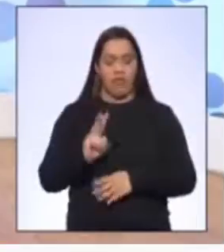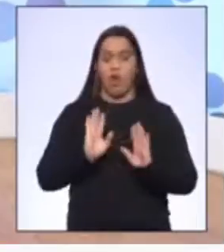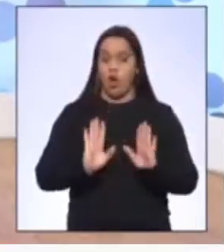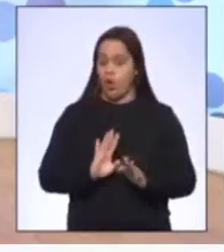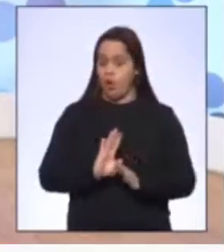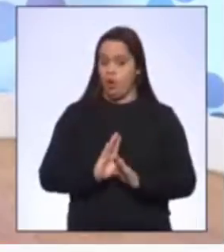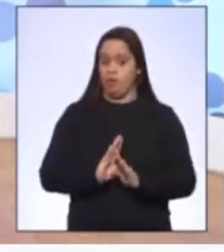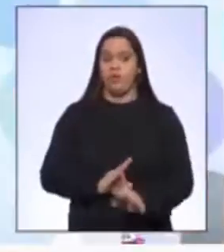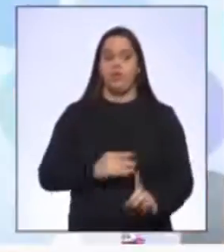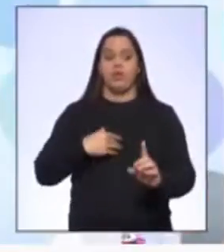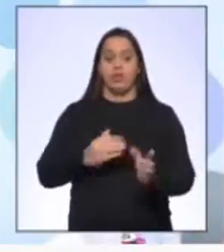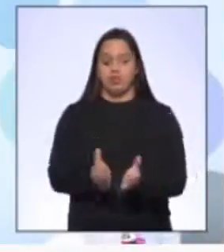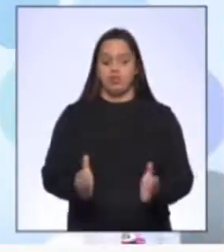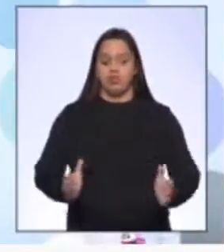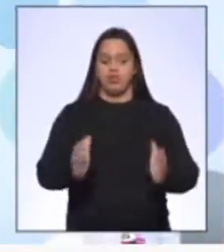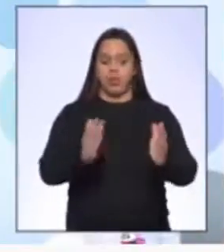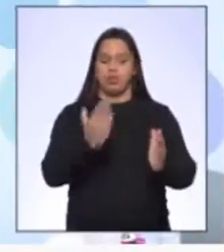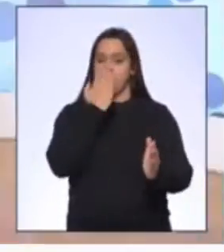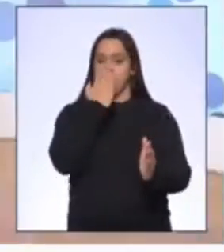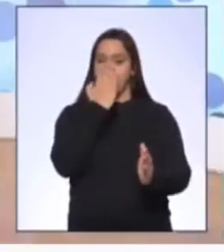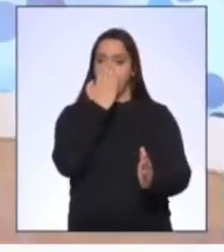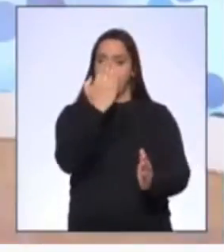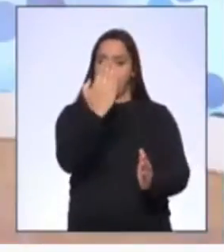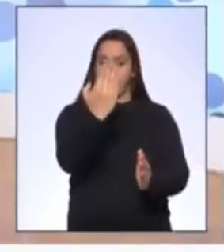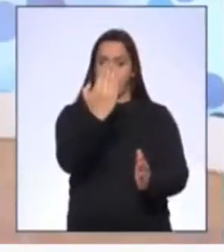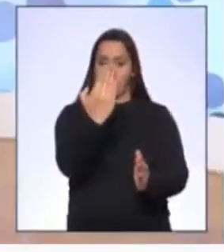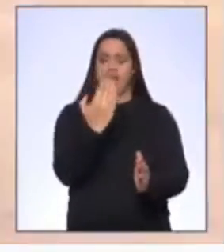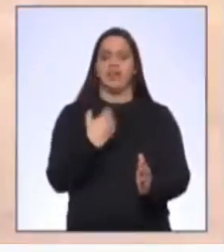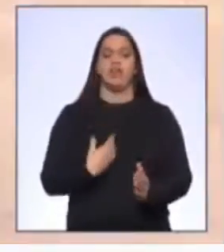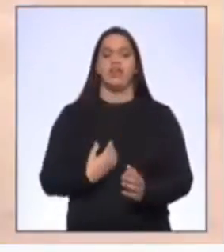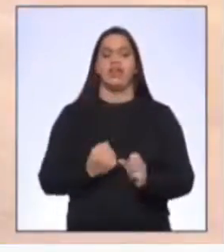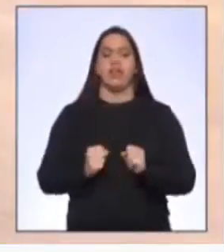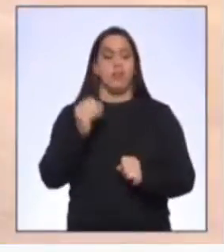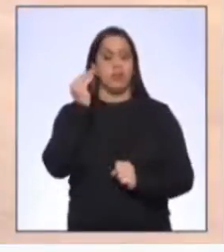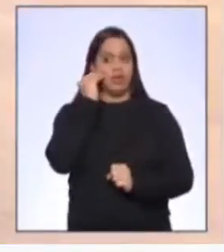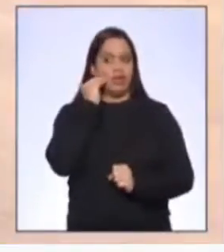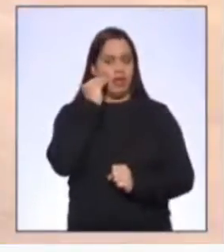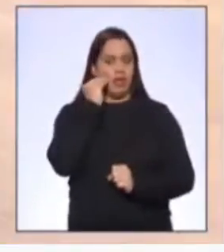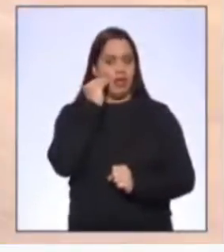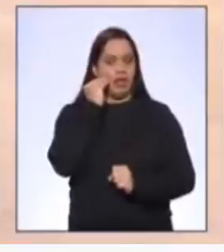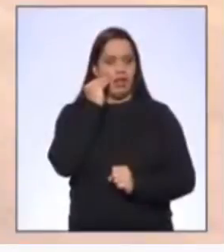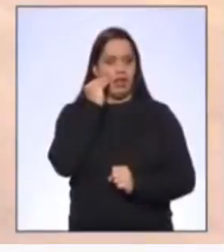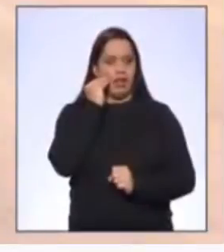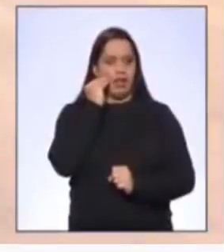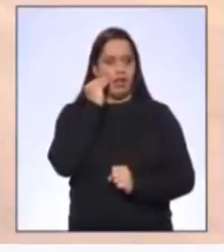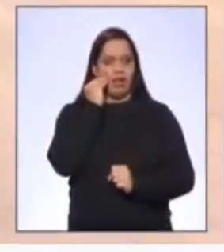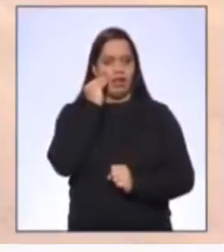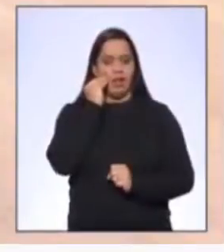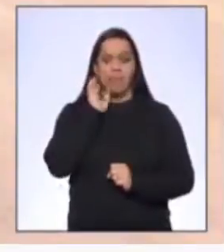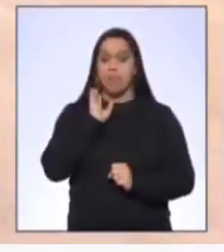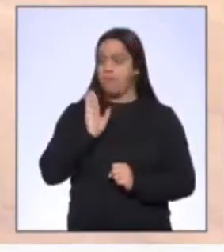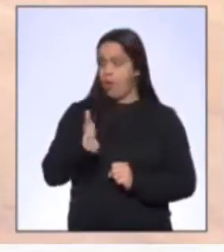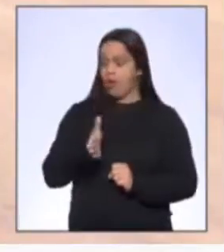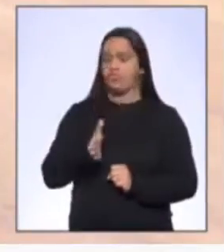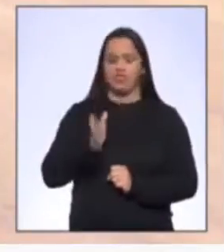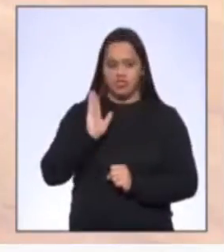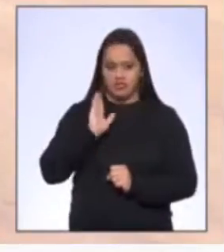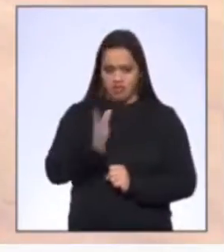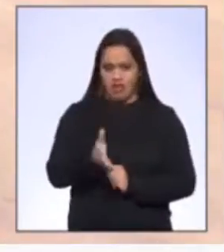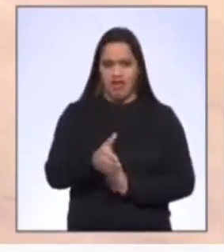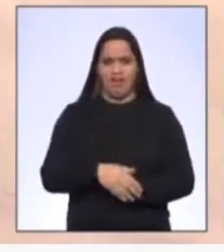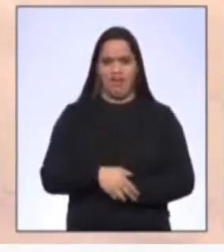frente vamos tentar posso pode falar já a hora que você quiser já vai